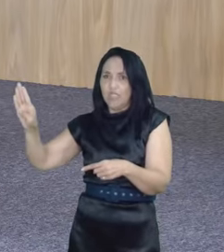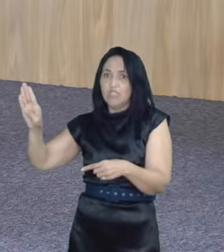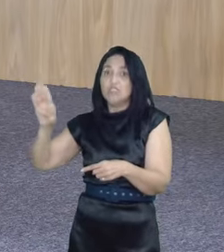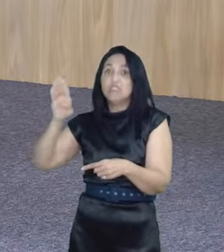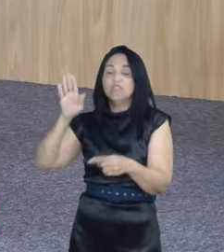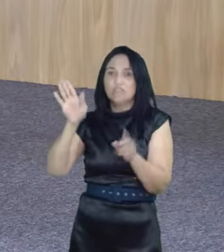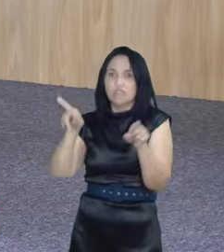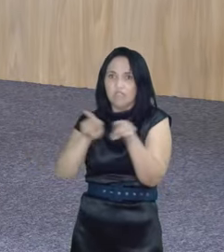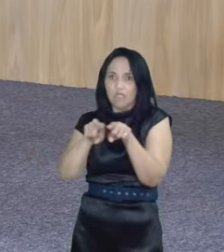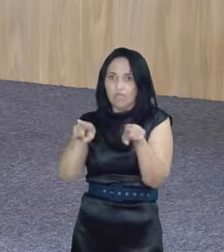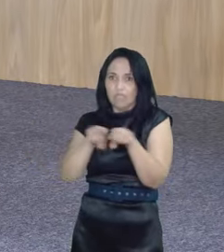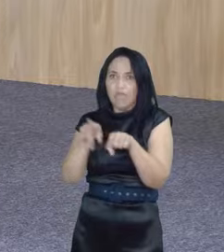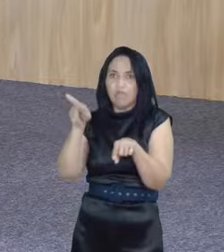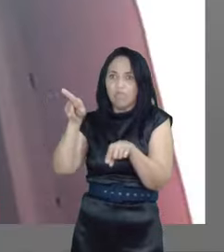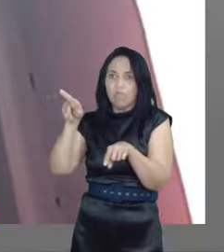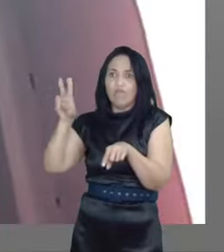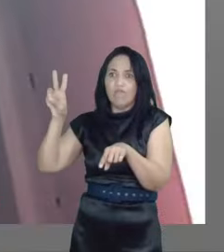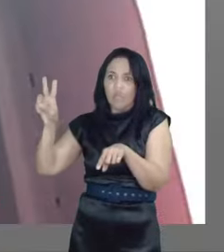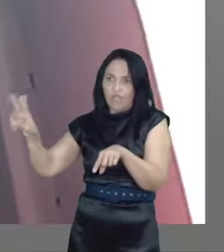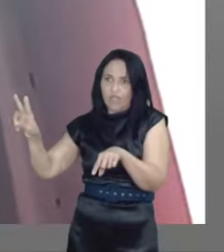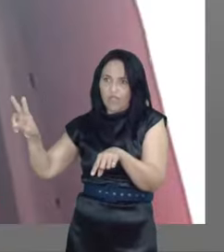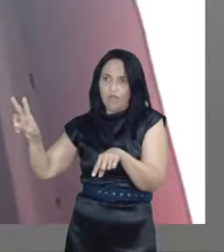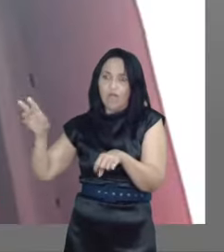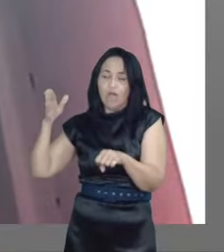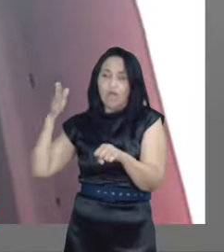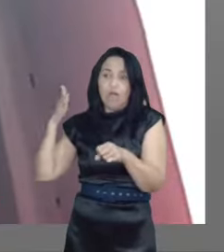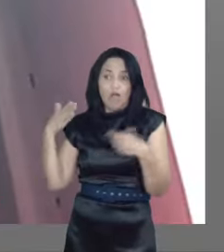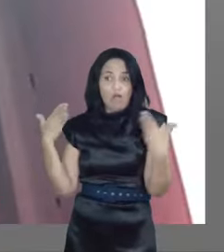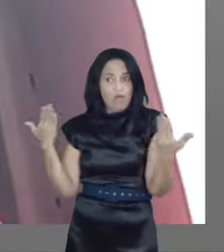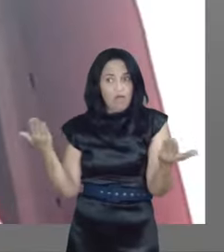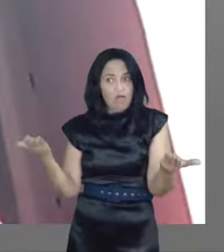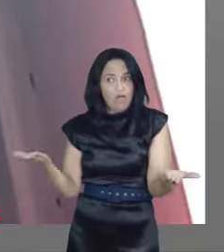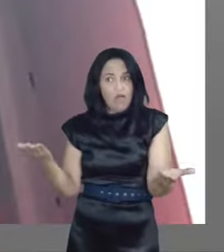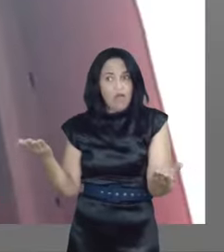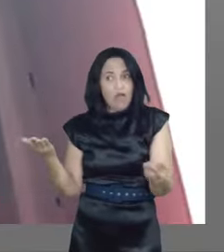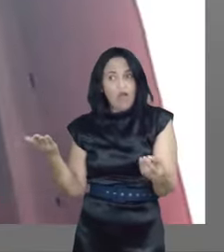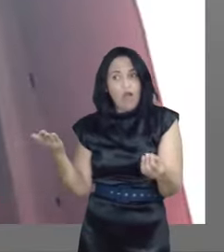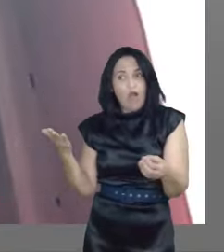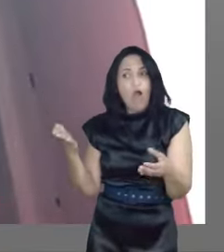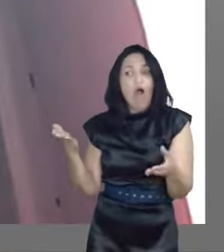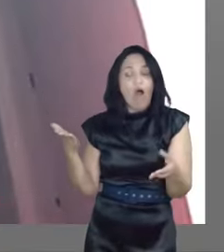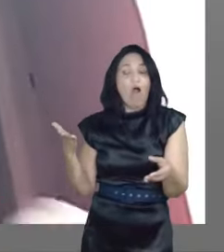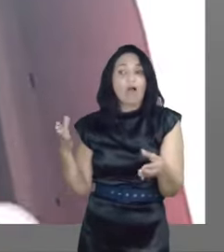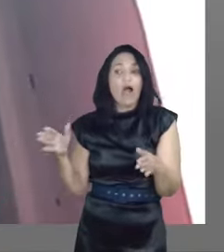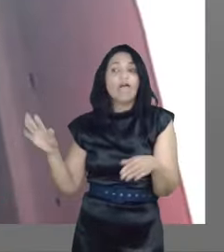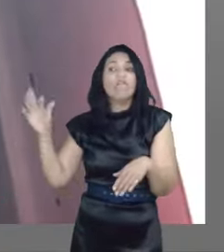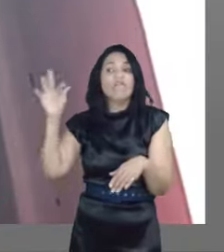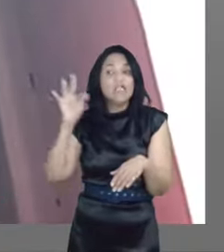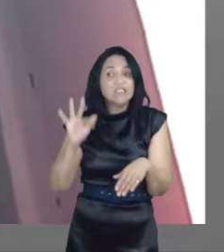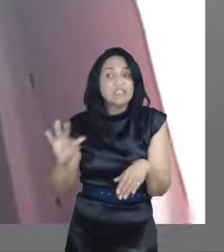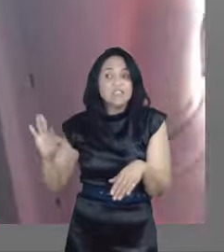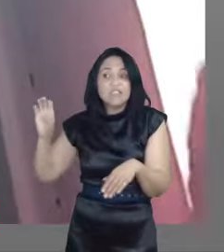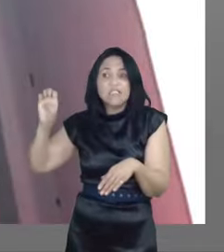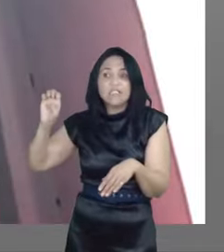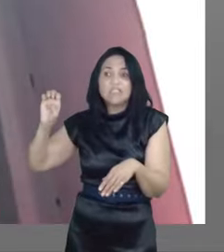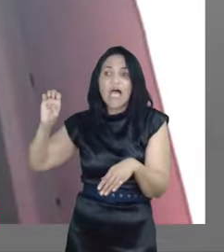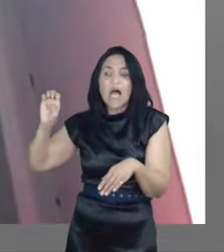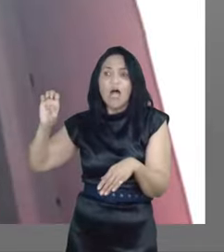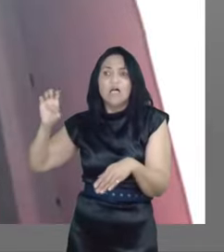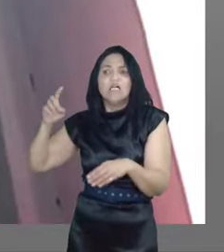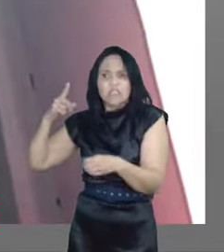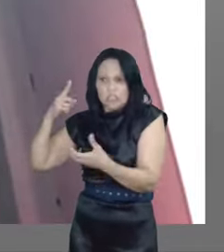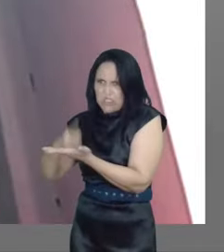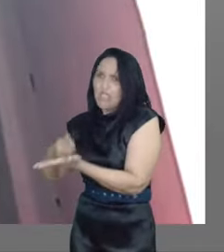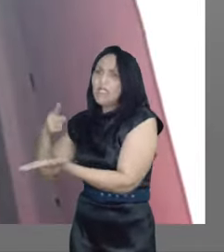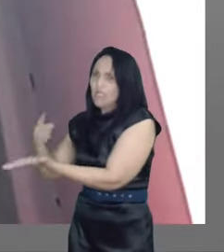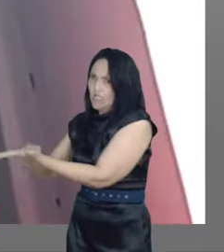Gostamos de salientar, as decisões no município só são por consenso na federação. Não tem consenso, tem que